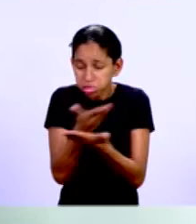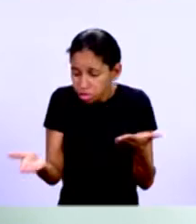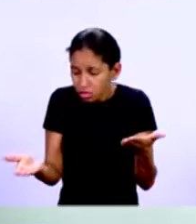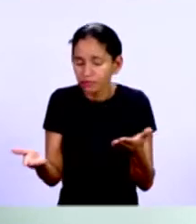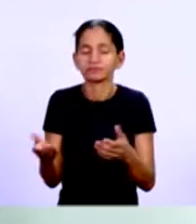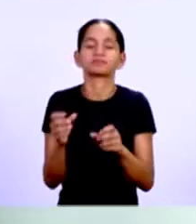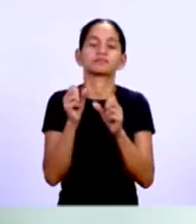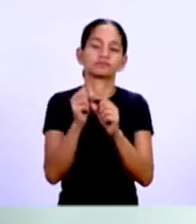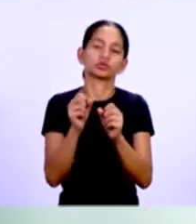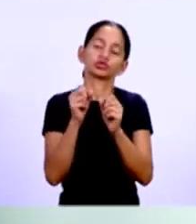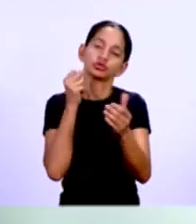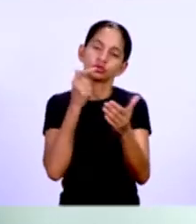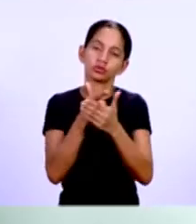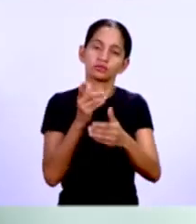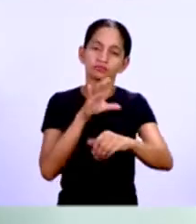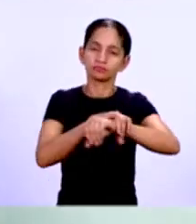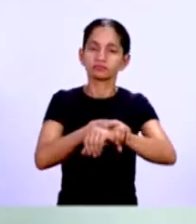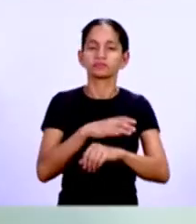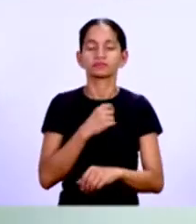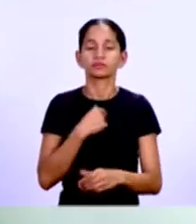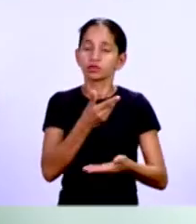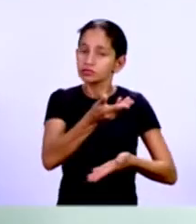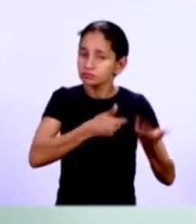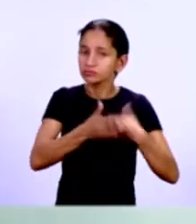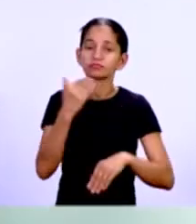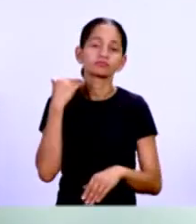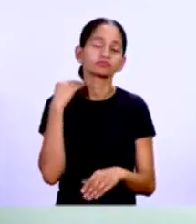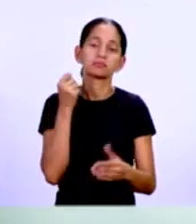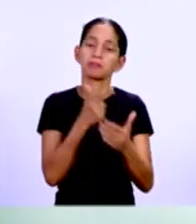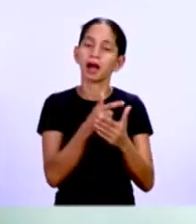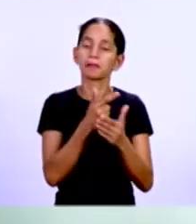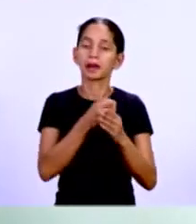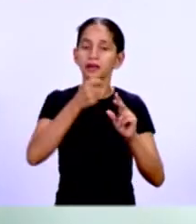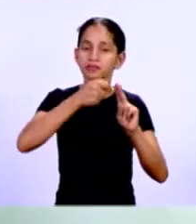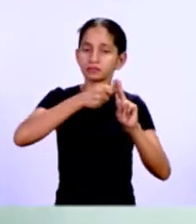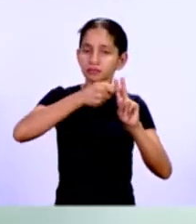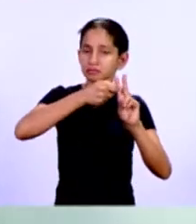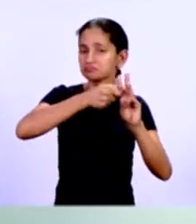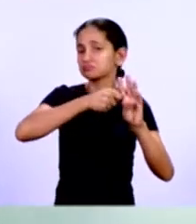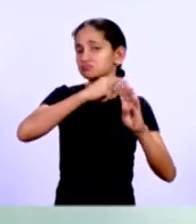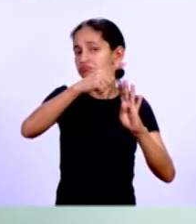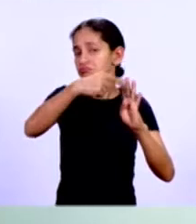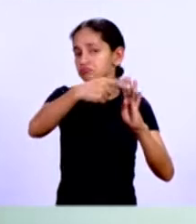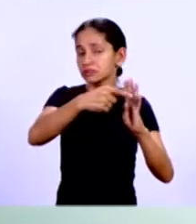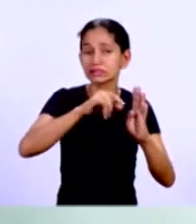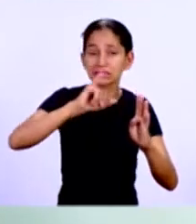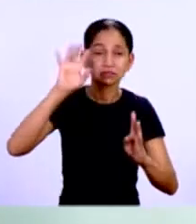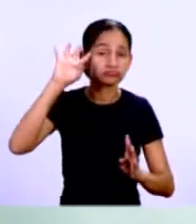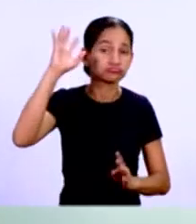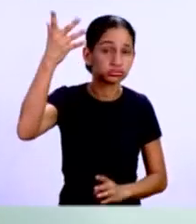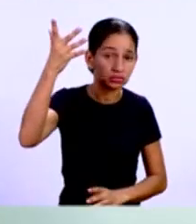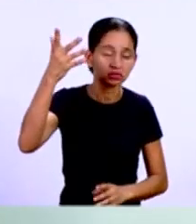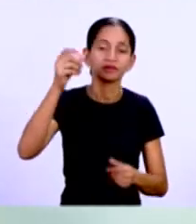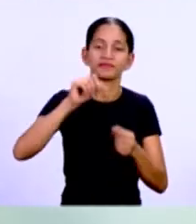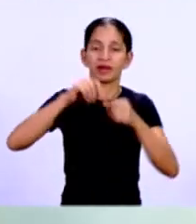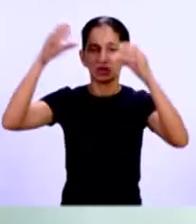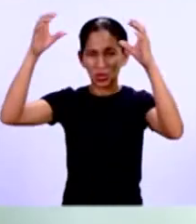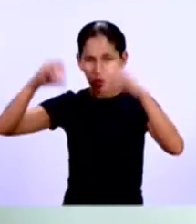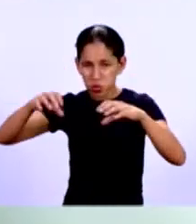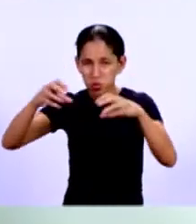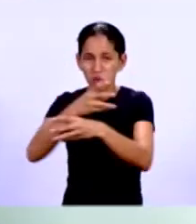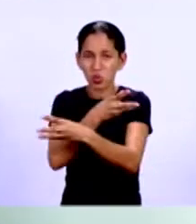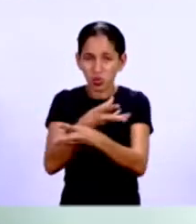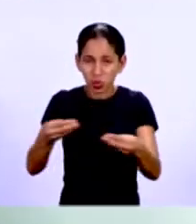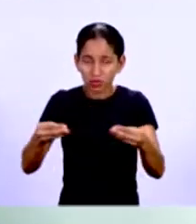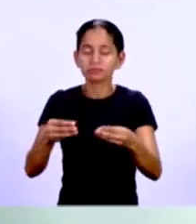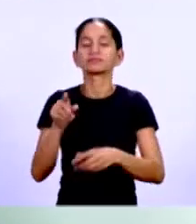rural, você pode comprar esse tipo de seguro, você paga para mitigar o seu risco e, se caso aconteça, você está protegido numa